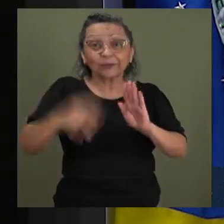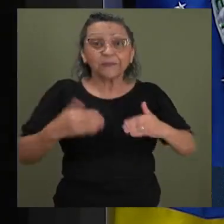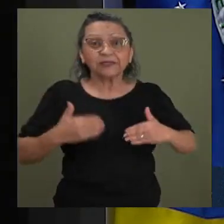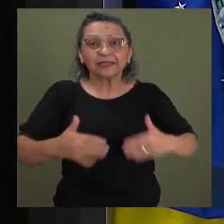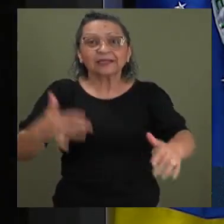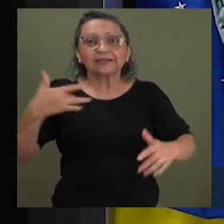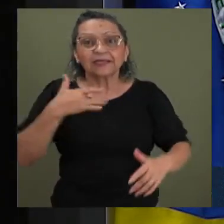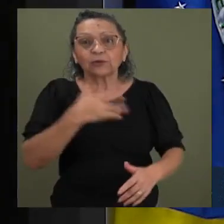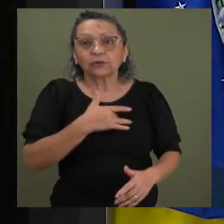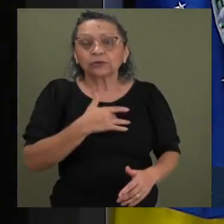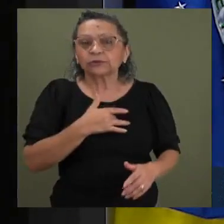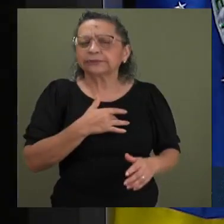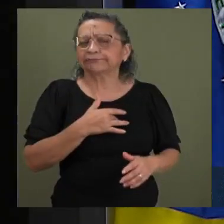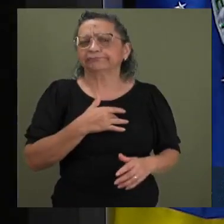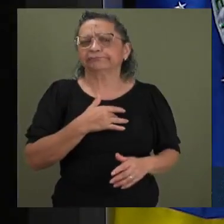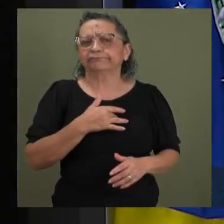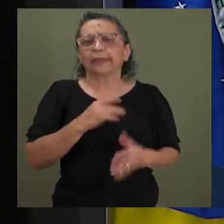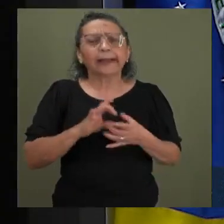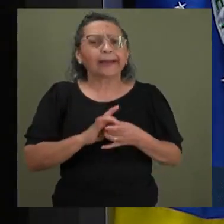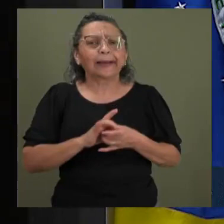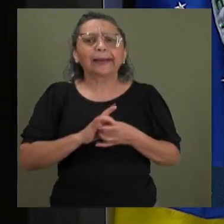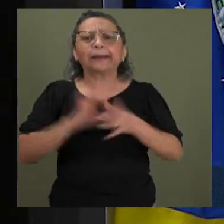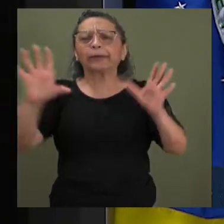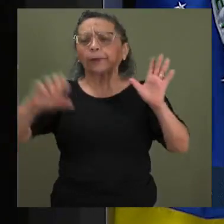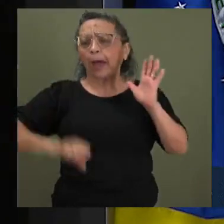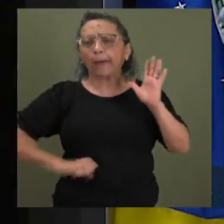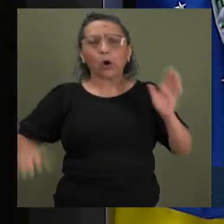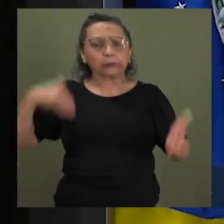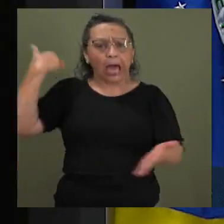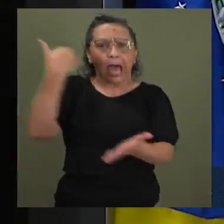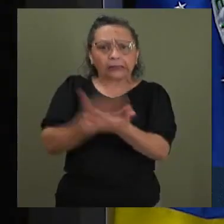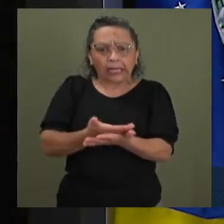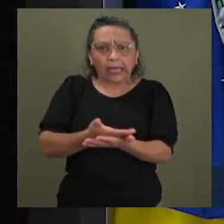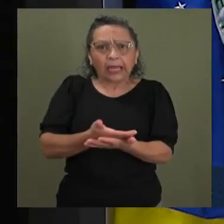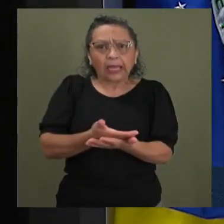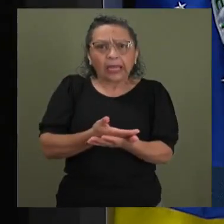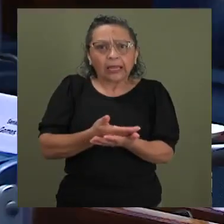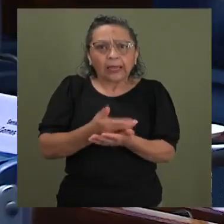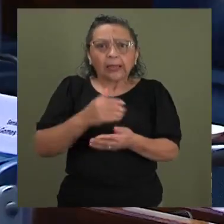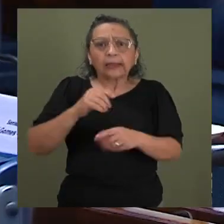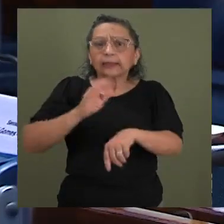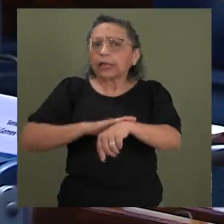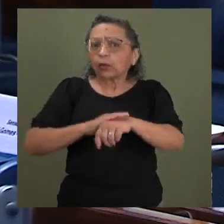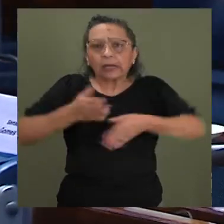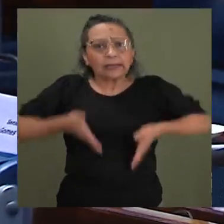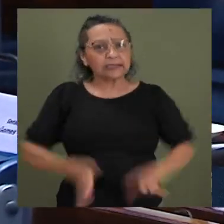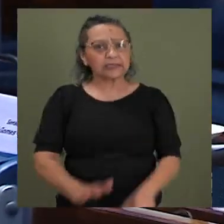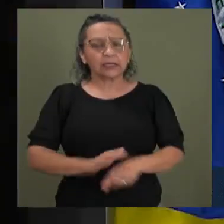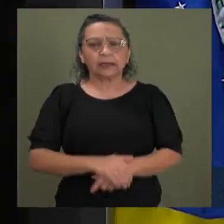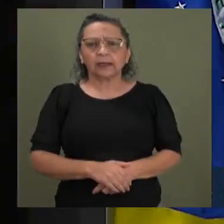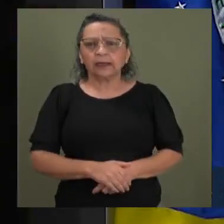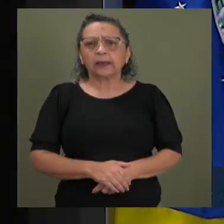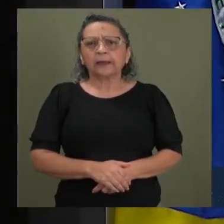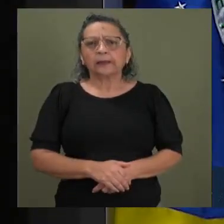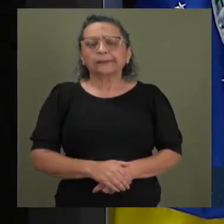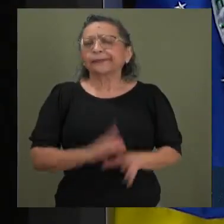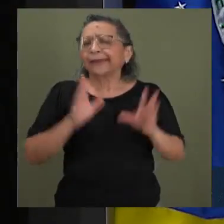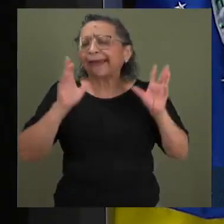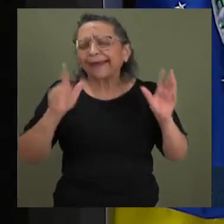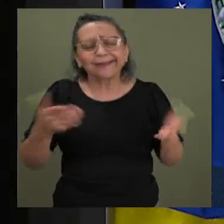Saúde, praticamente liberando o aborto até a véspera do nascimento. Como se fosse um